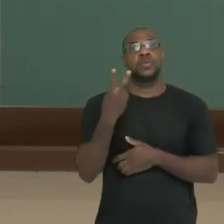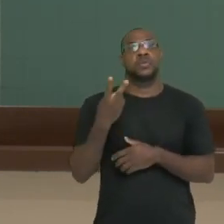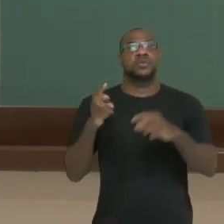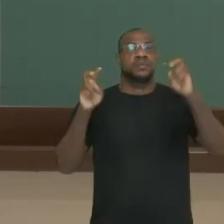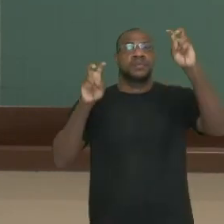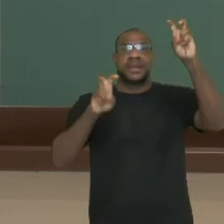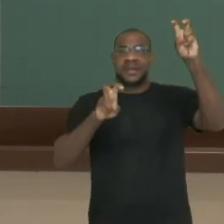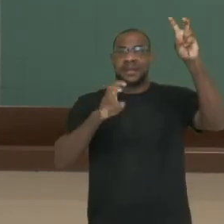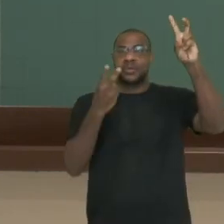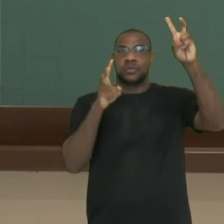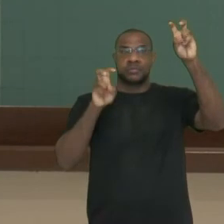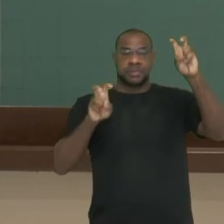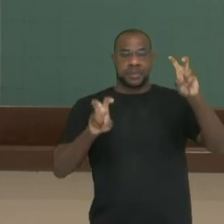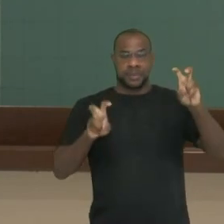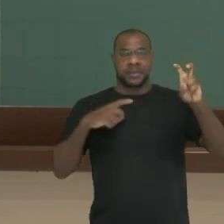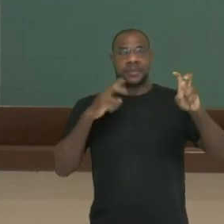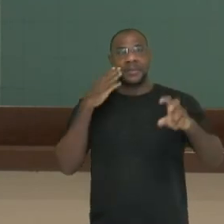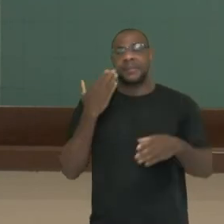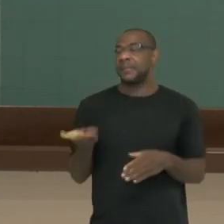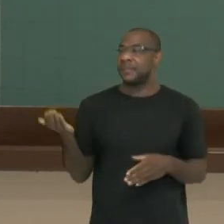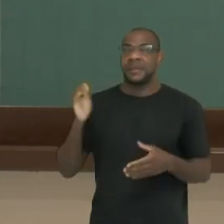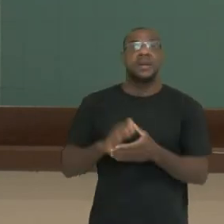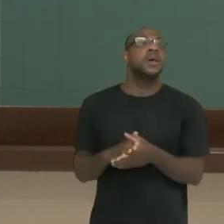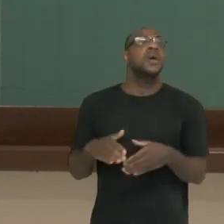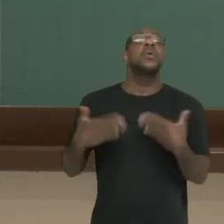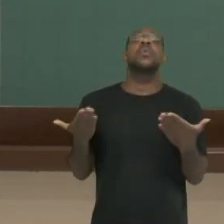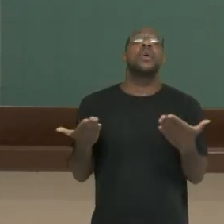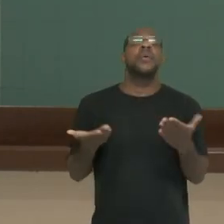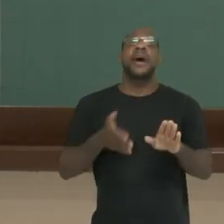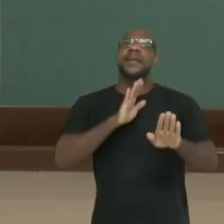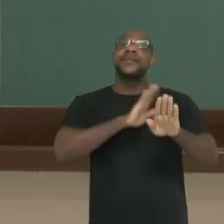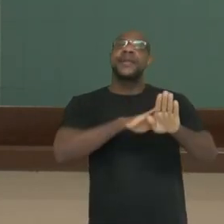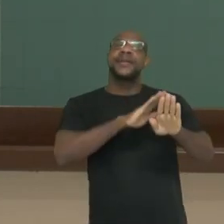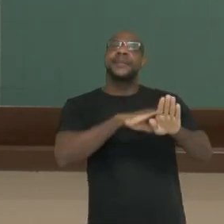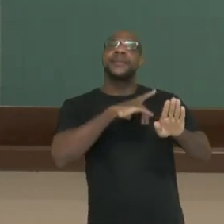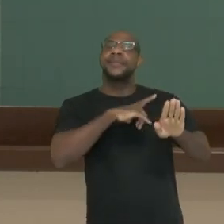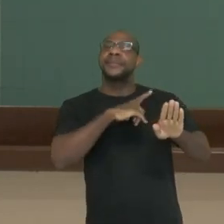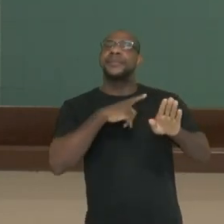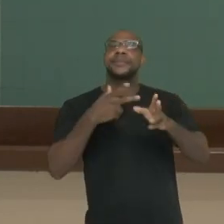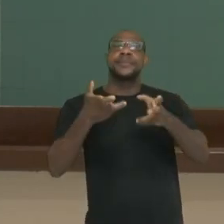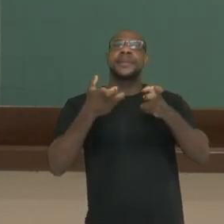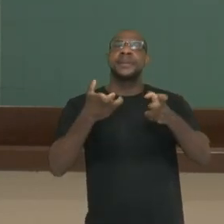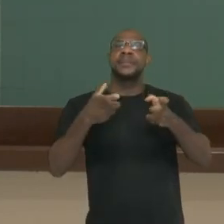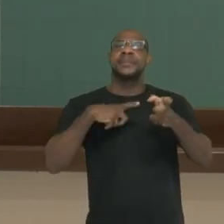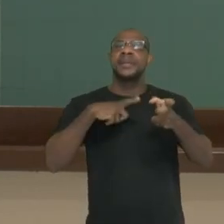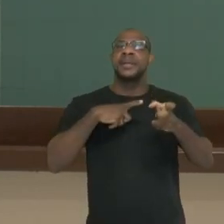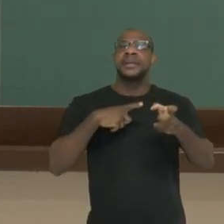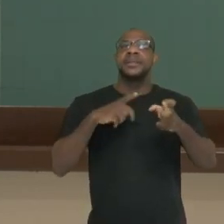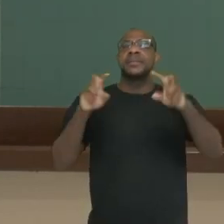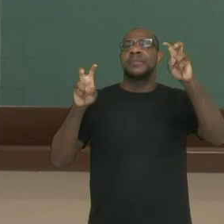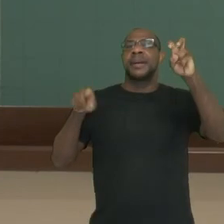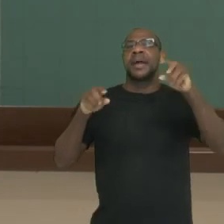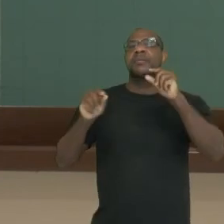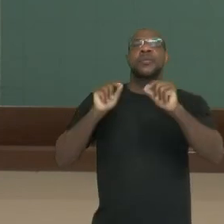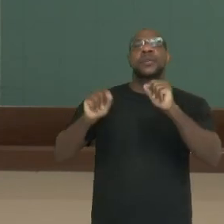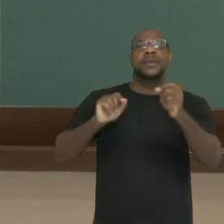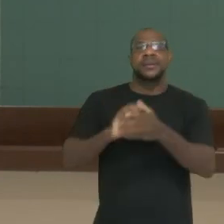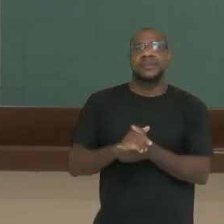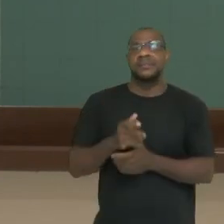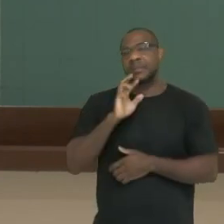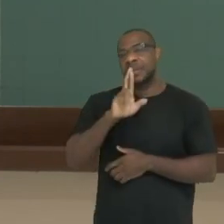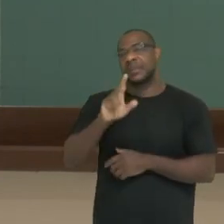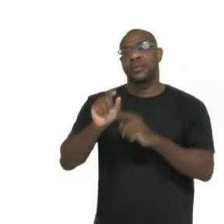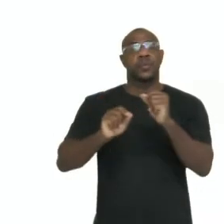para analisar, né? E qual seria a intenção presente nesses parágrafos? É o que vocês tinham que